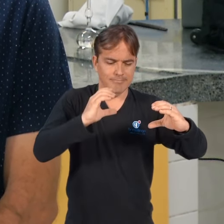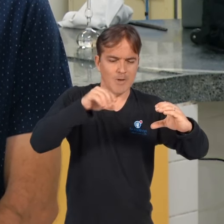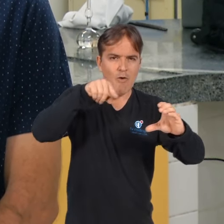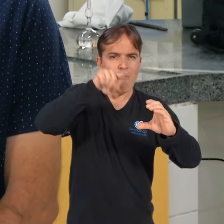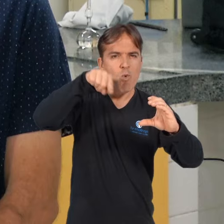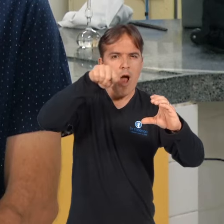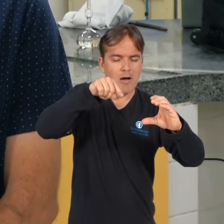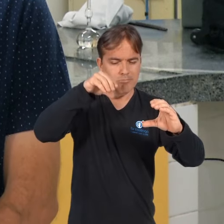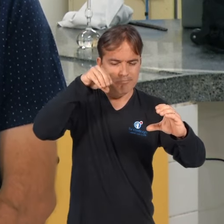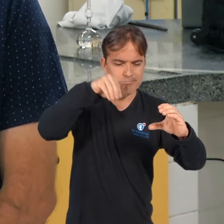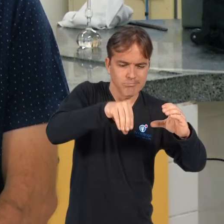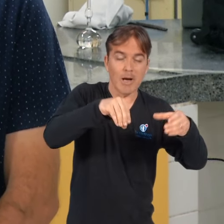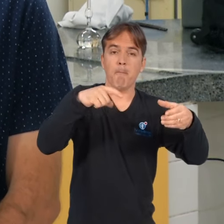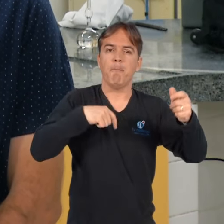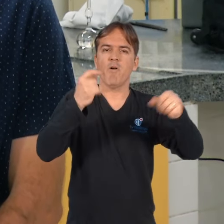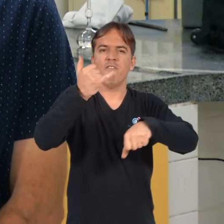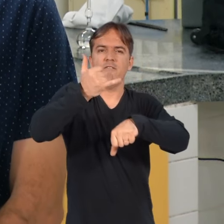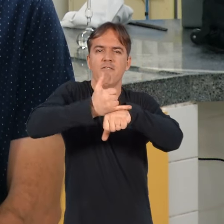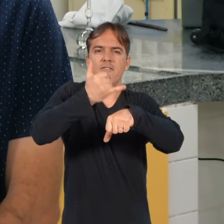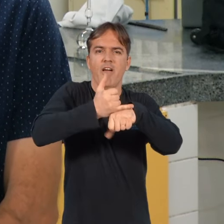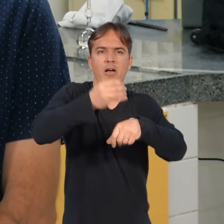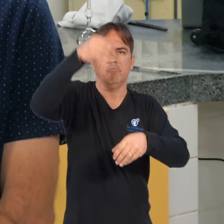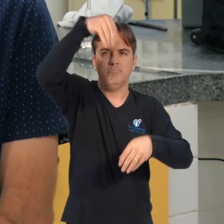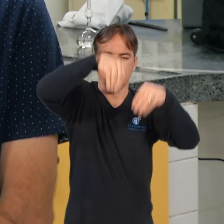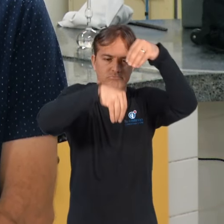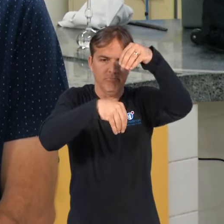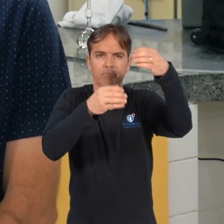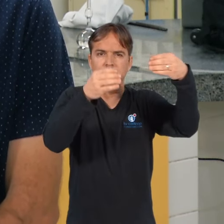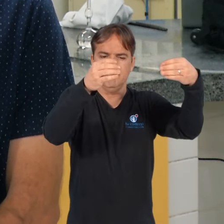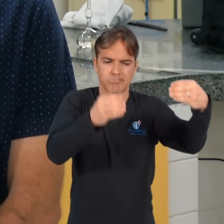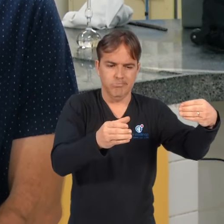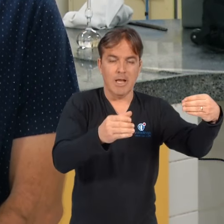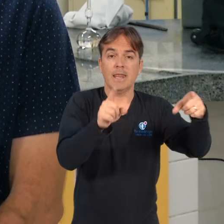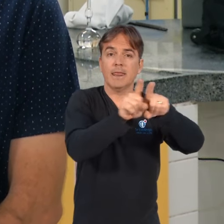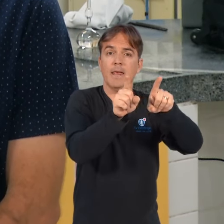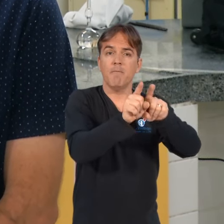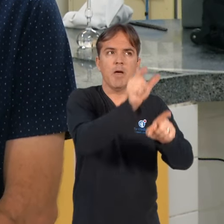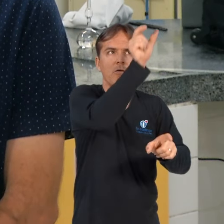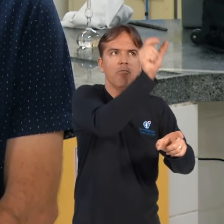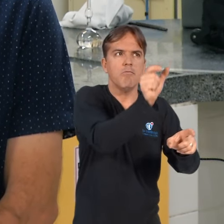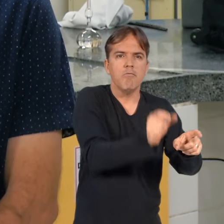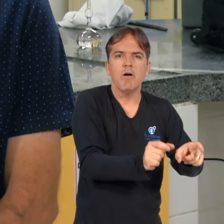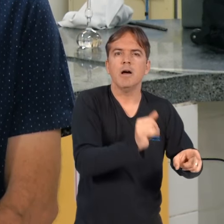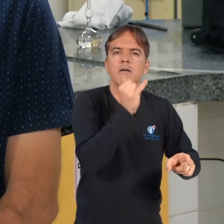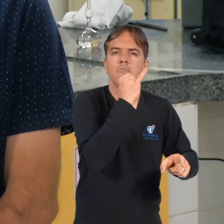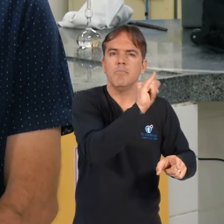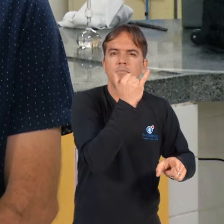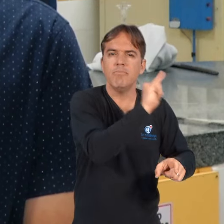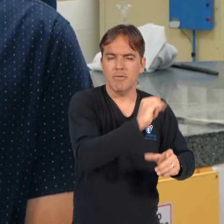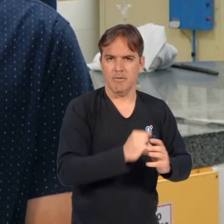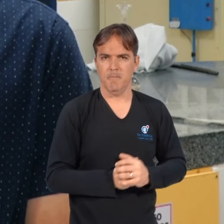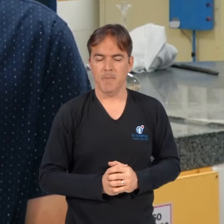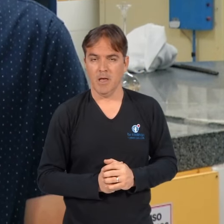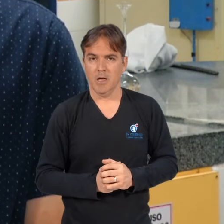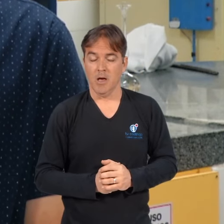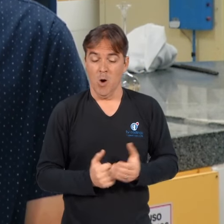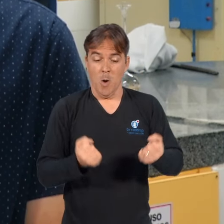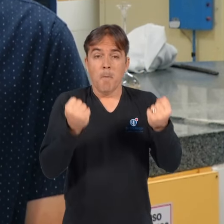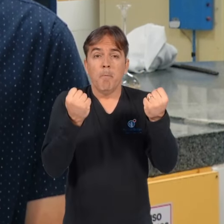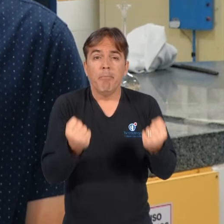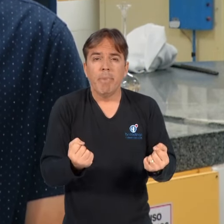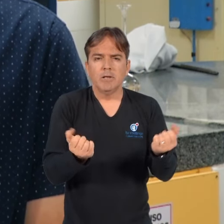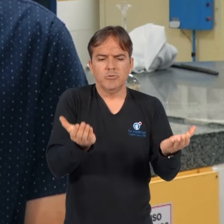de reforços com elementos estruturais, com barra de aço, e a passagem de eletroduto para as instalações. A questão do peso